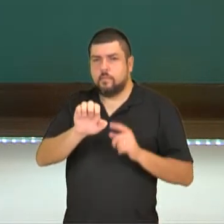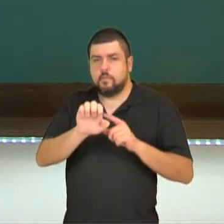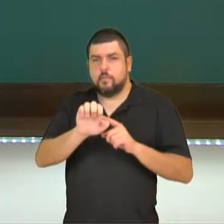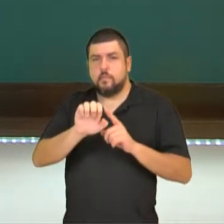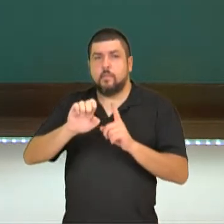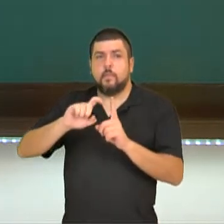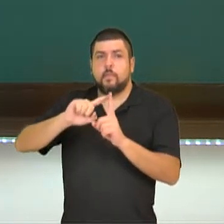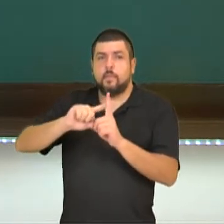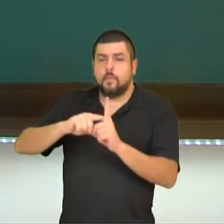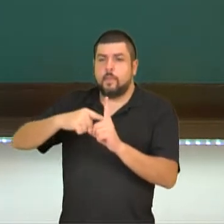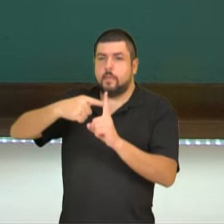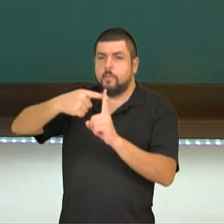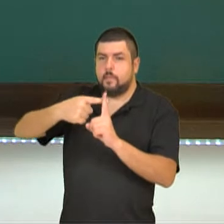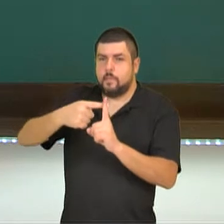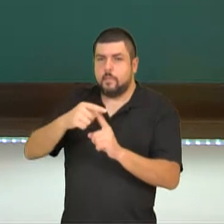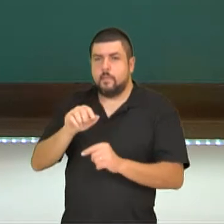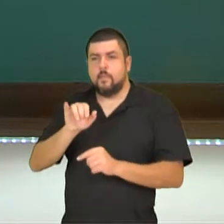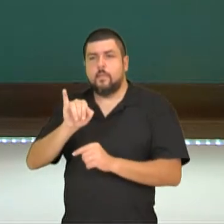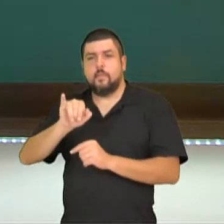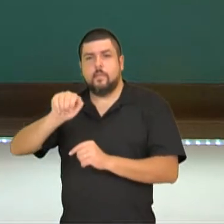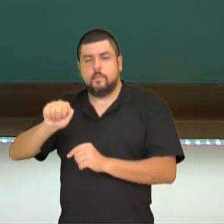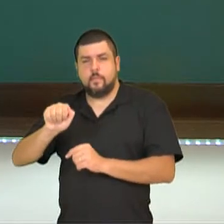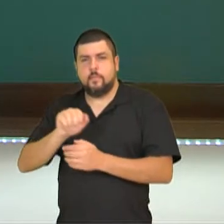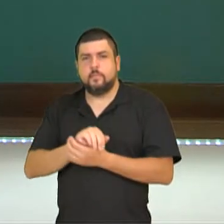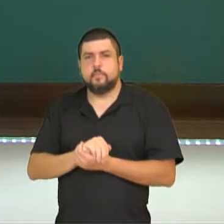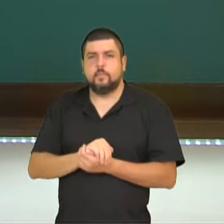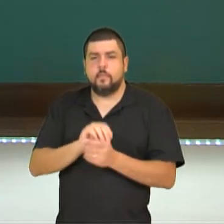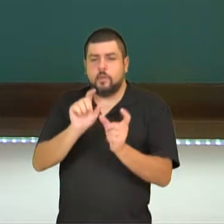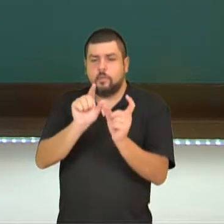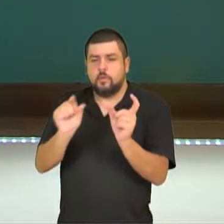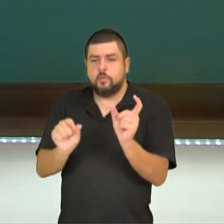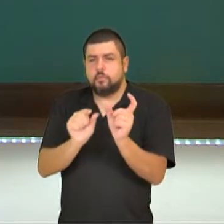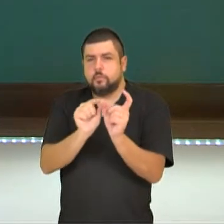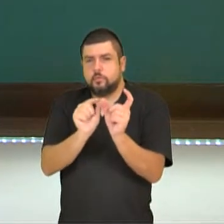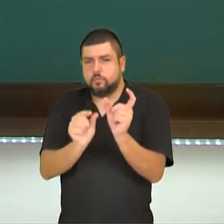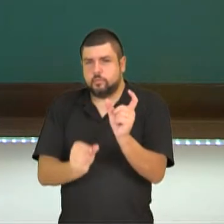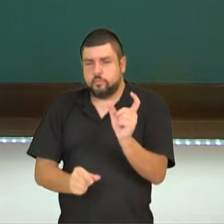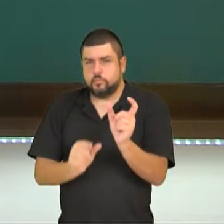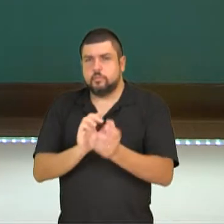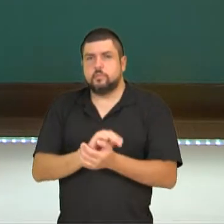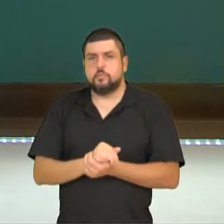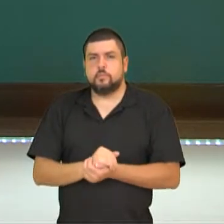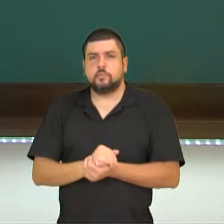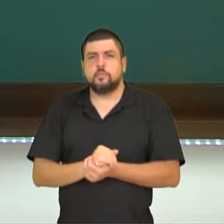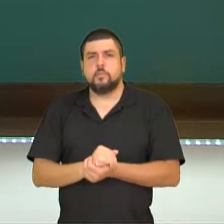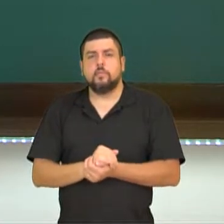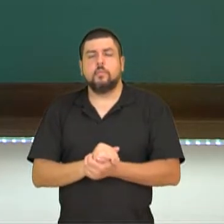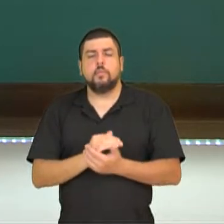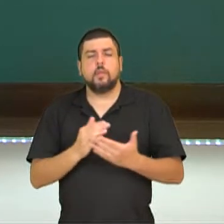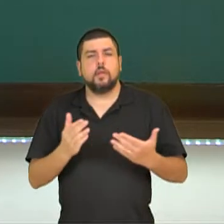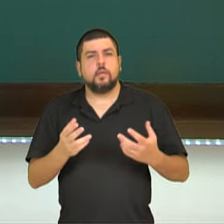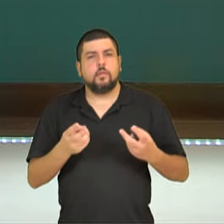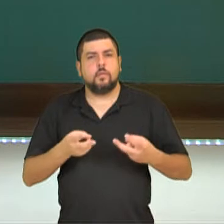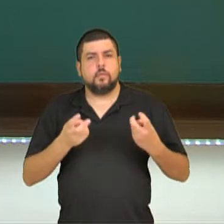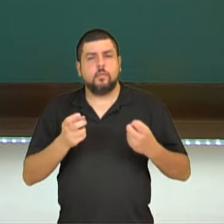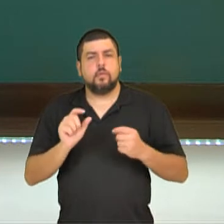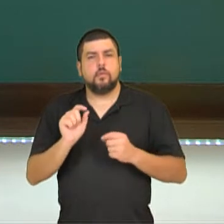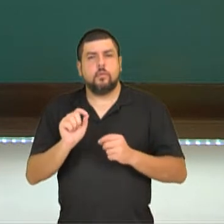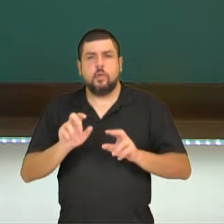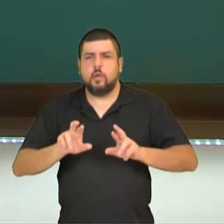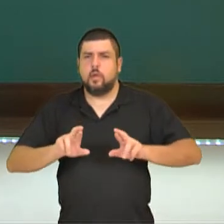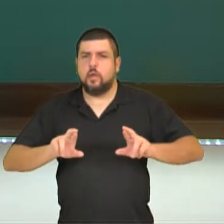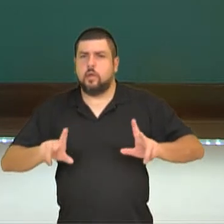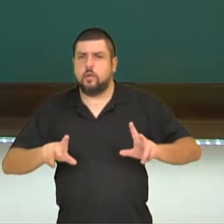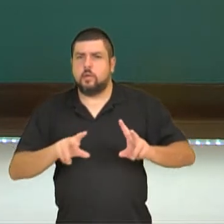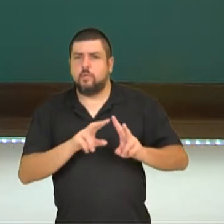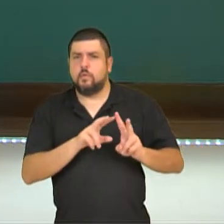que é a desinência. Certo? De acordo? Então, vejam como que fica, que não é igual aos regulares.